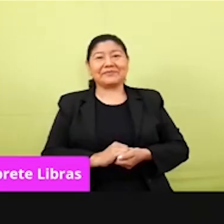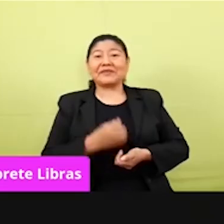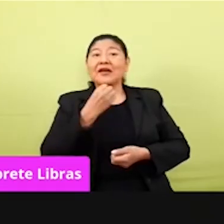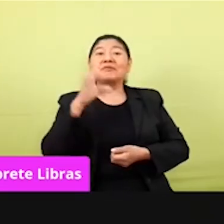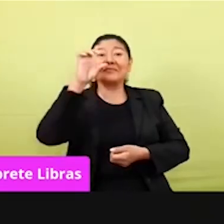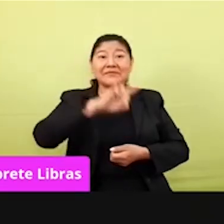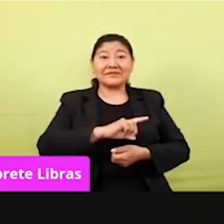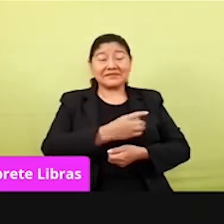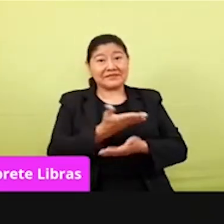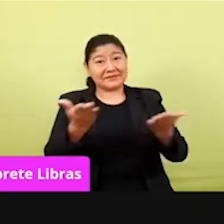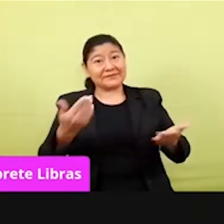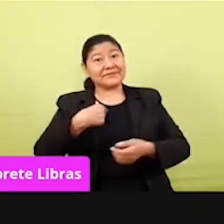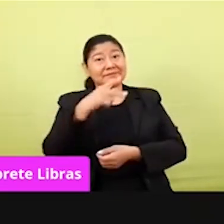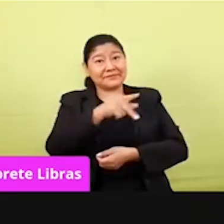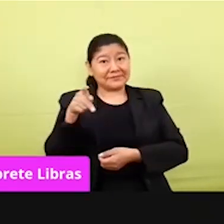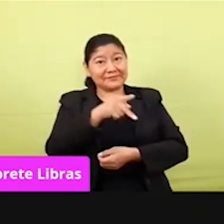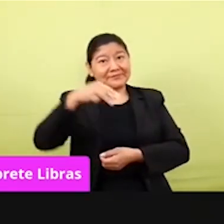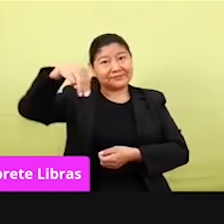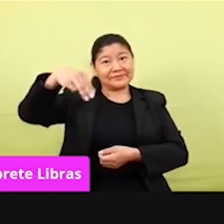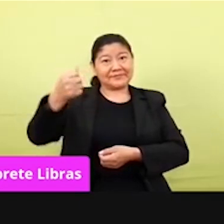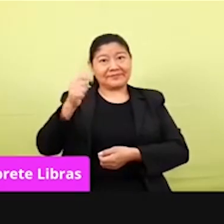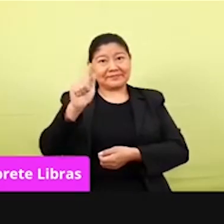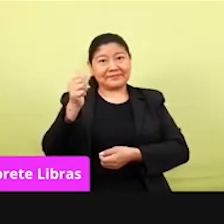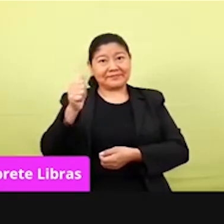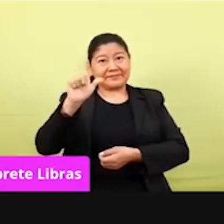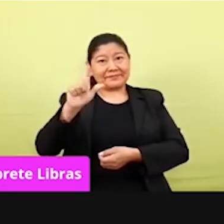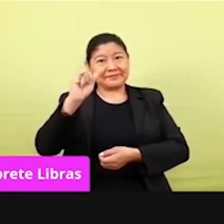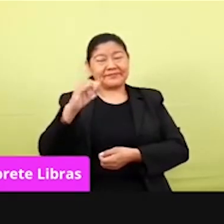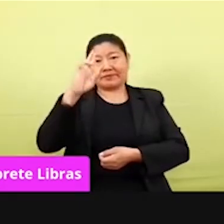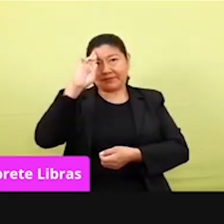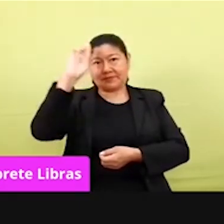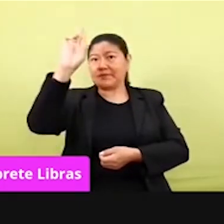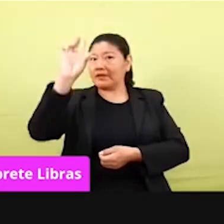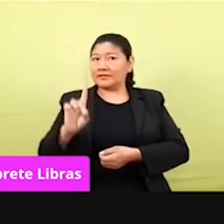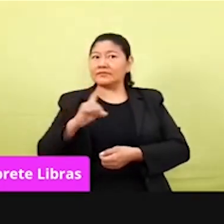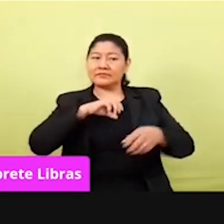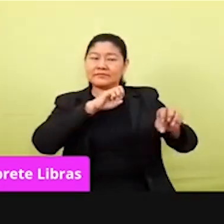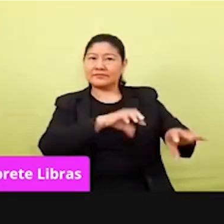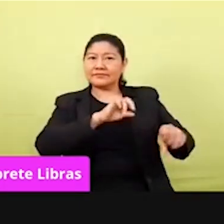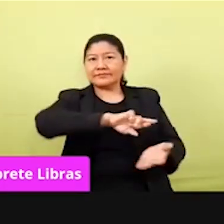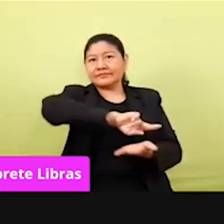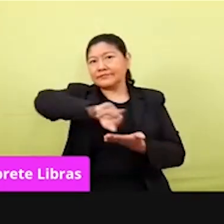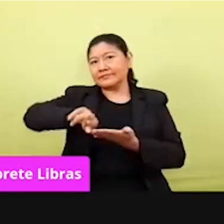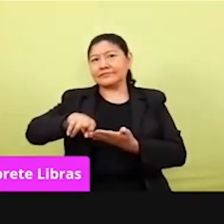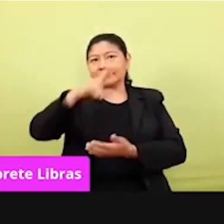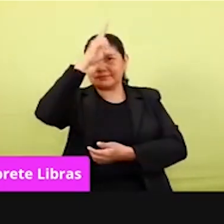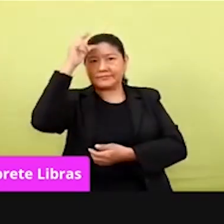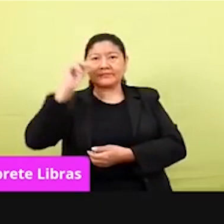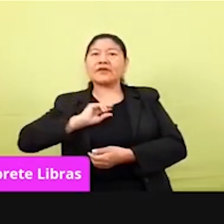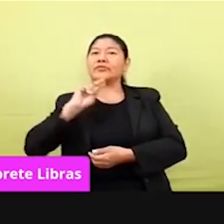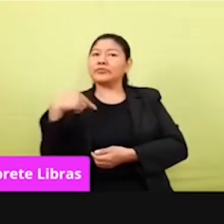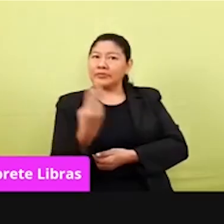Bom dia, eu sou a professora Magali Luzio, chefe da Divisão de Educação e Diversidade da CENED.